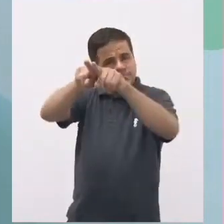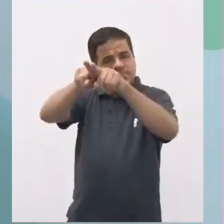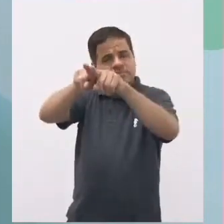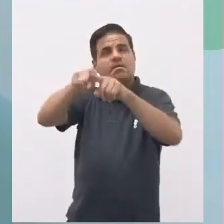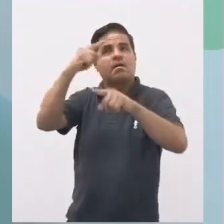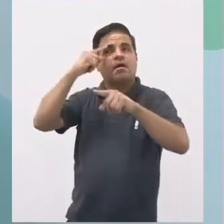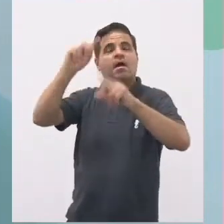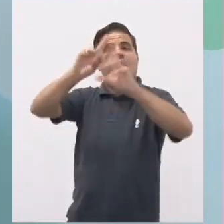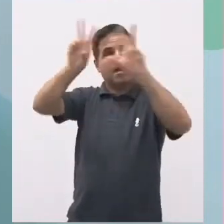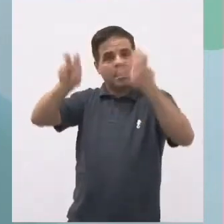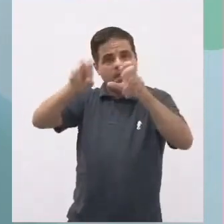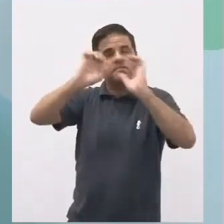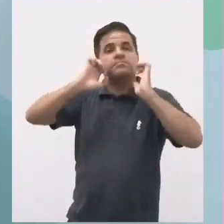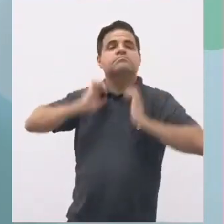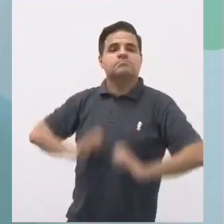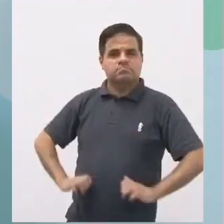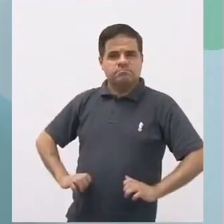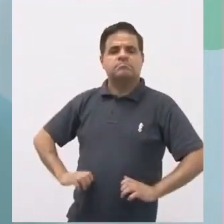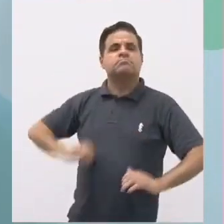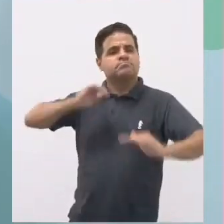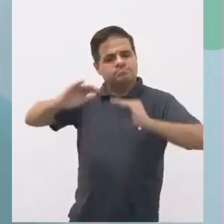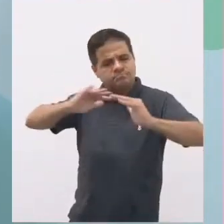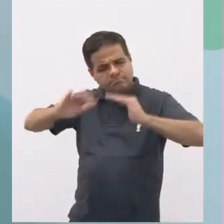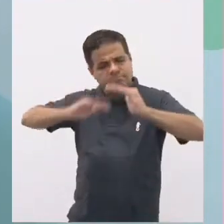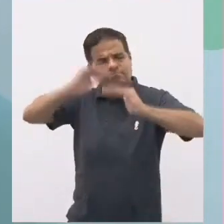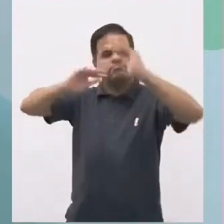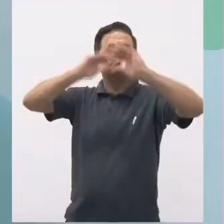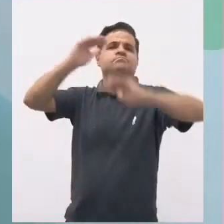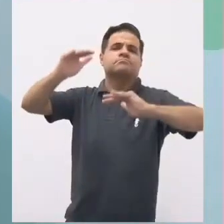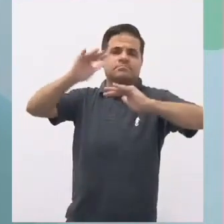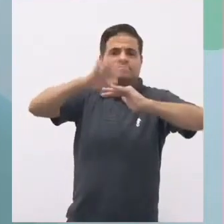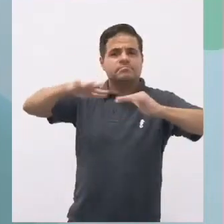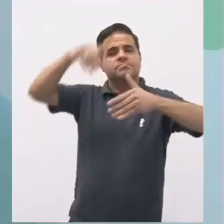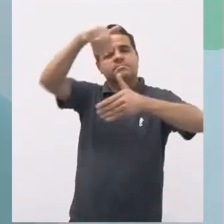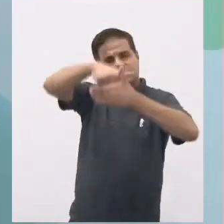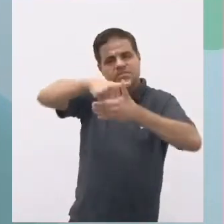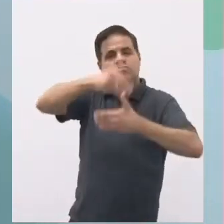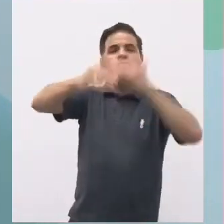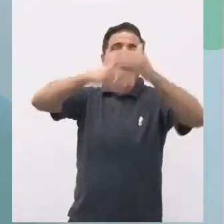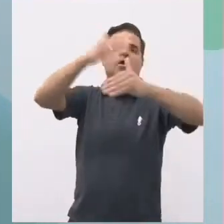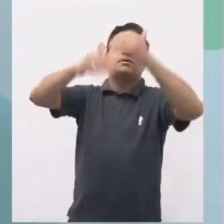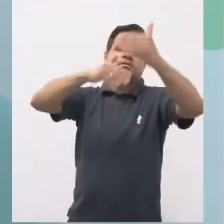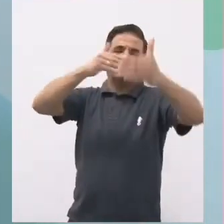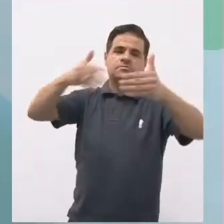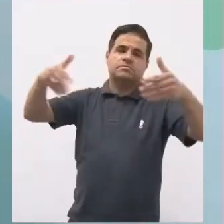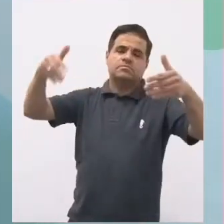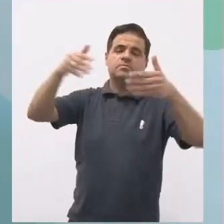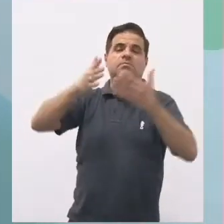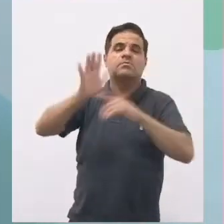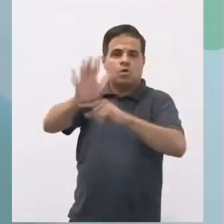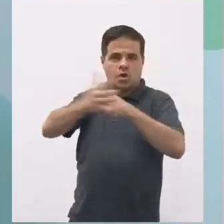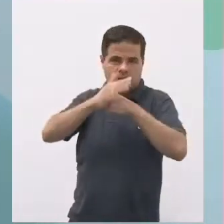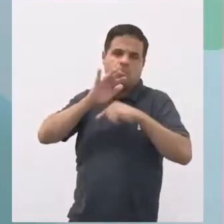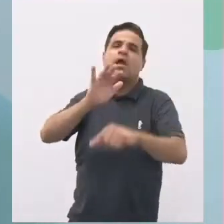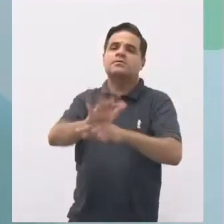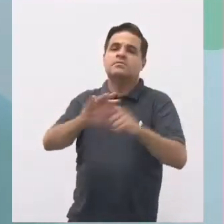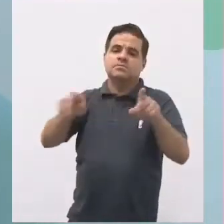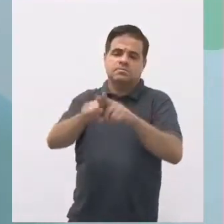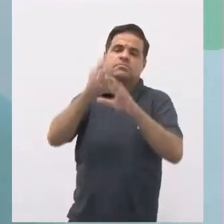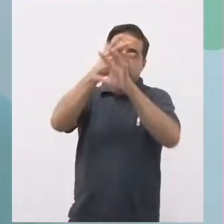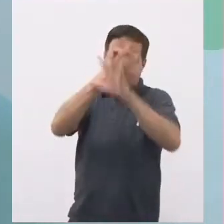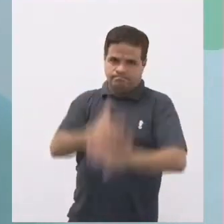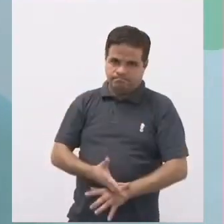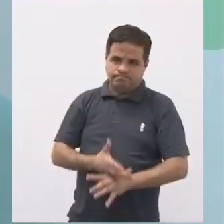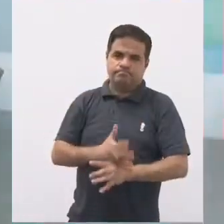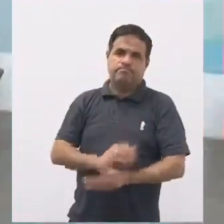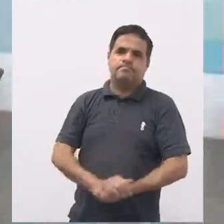e a questão da ética, né, e assim, desenvolvimento da cidadania dentro desse processo de implementação e colaboração do currículo em